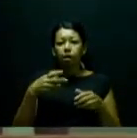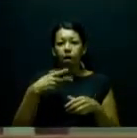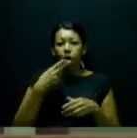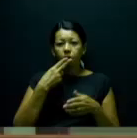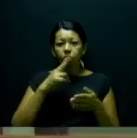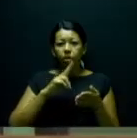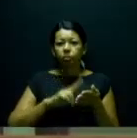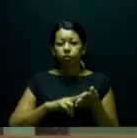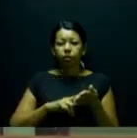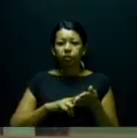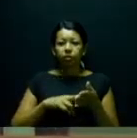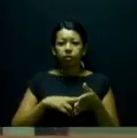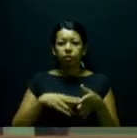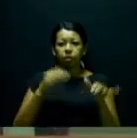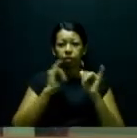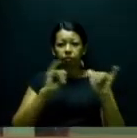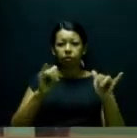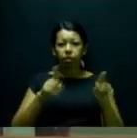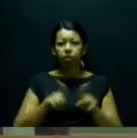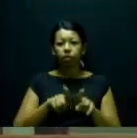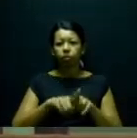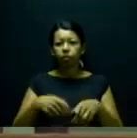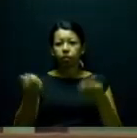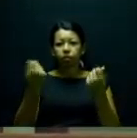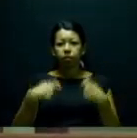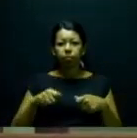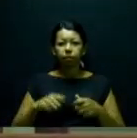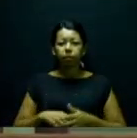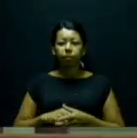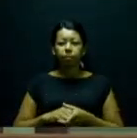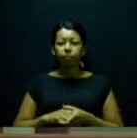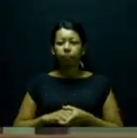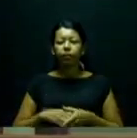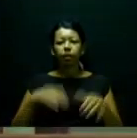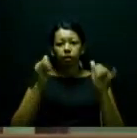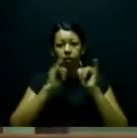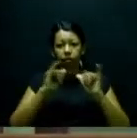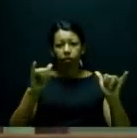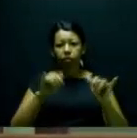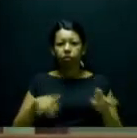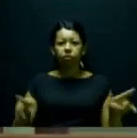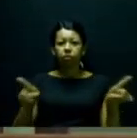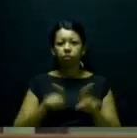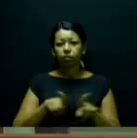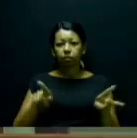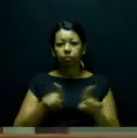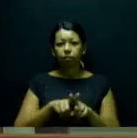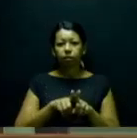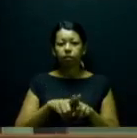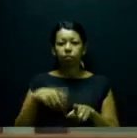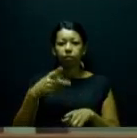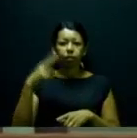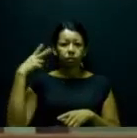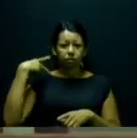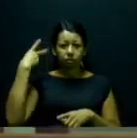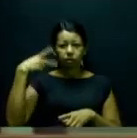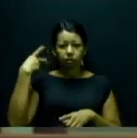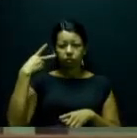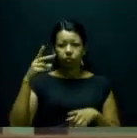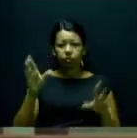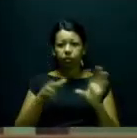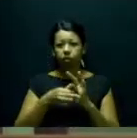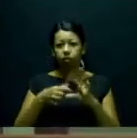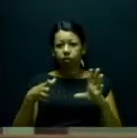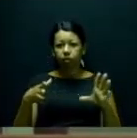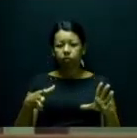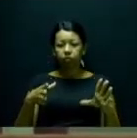da correspondência expedida e recebida. Comunico que se encontram à disposição dos senhores